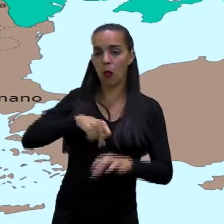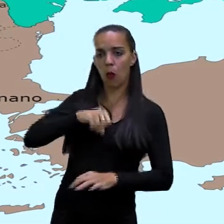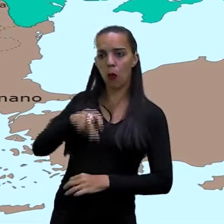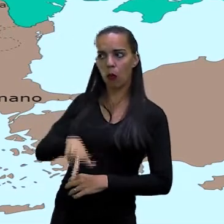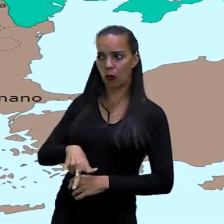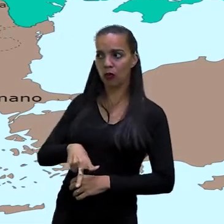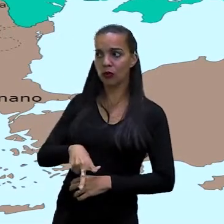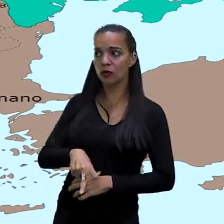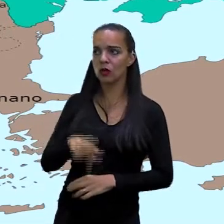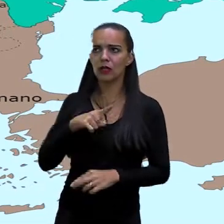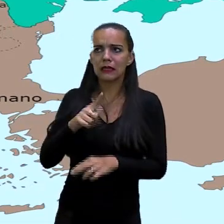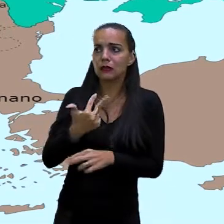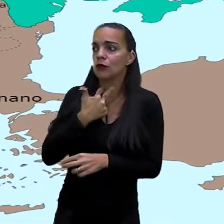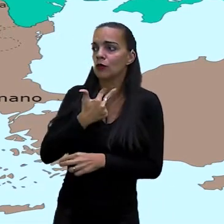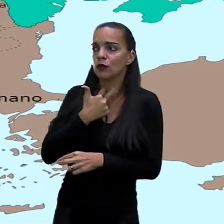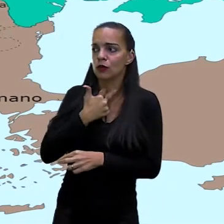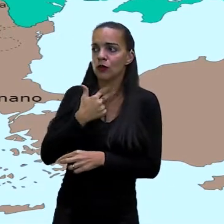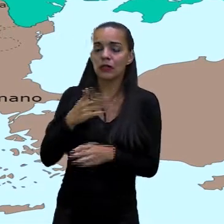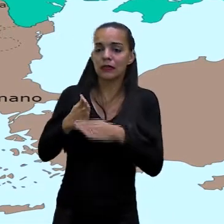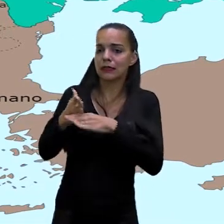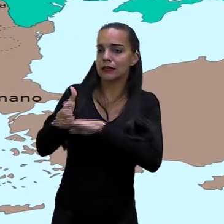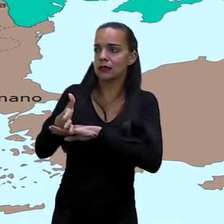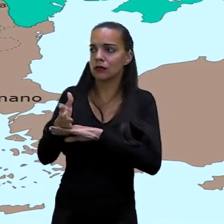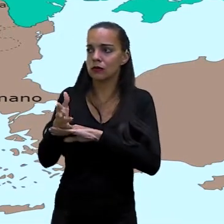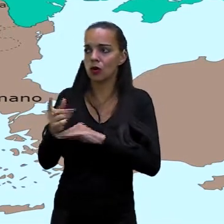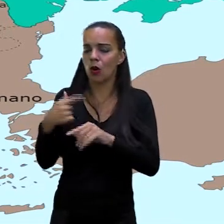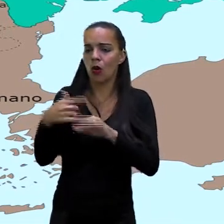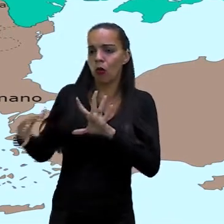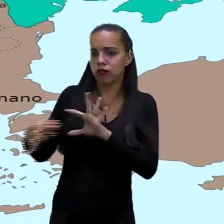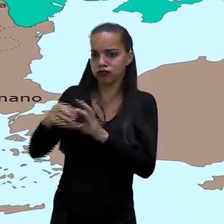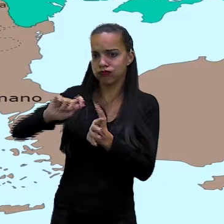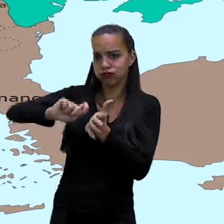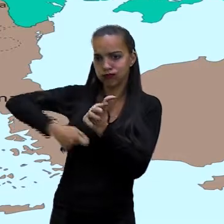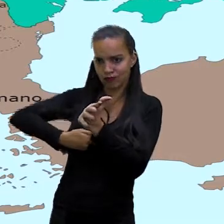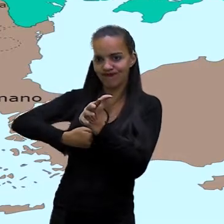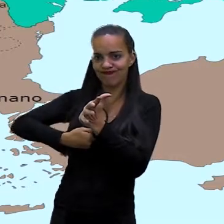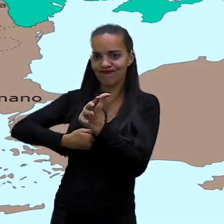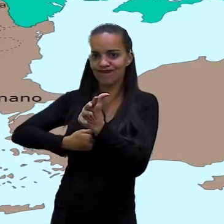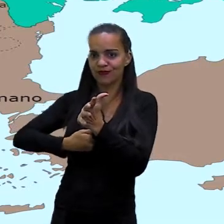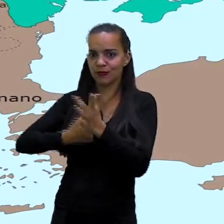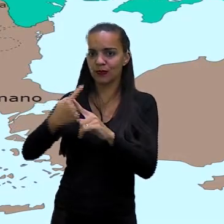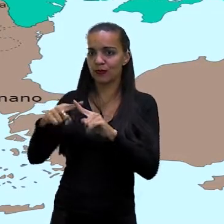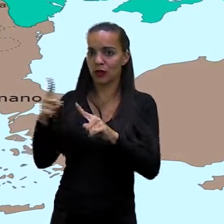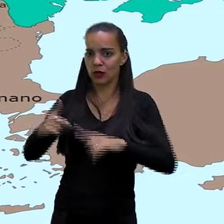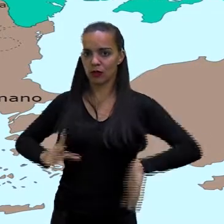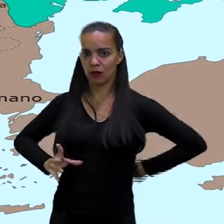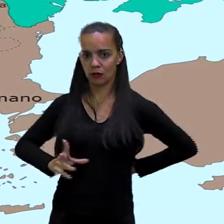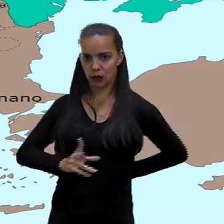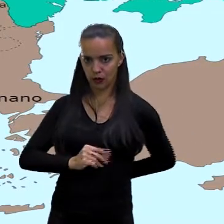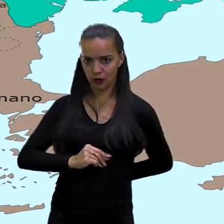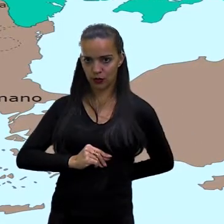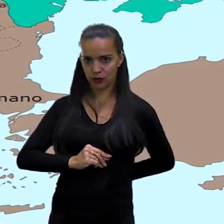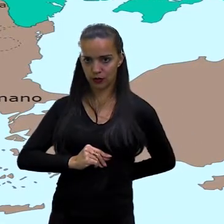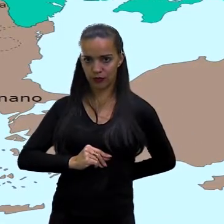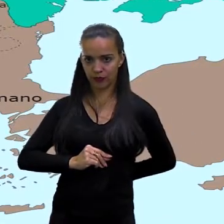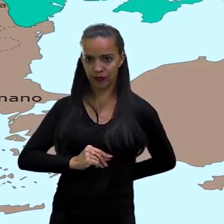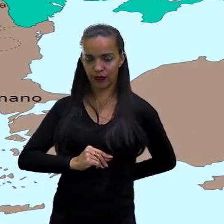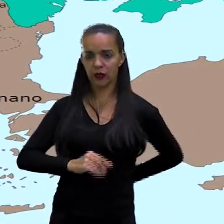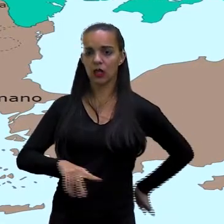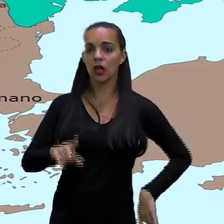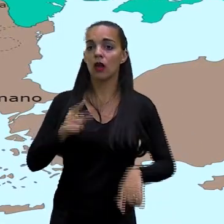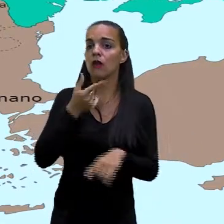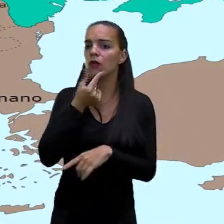Portugal, ele não entrou em acordo com Napoleão Bonaparte,